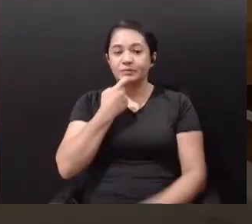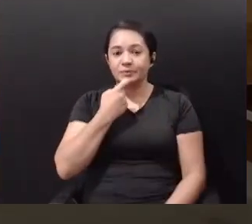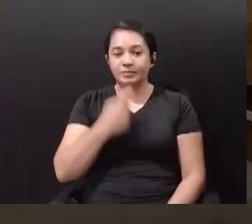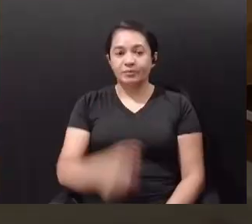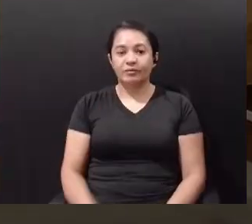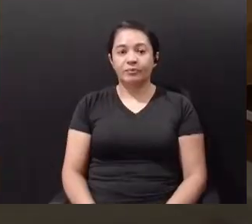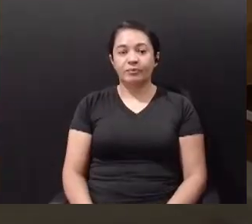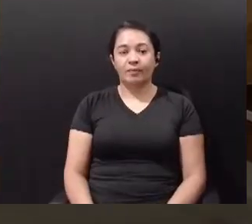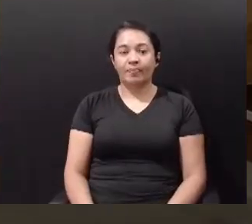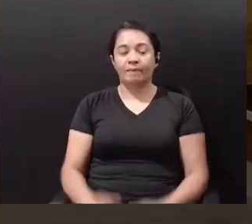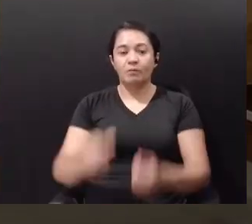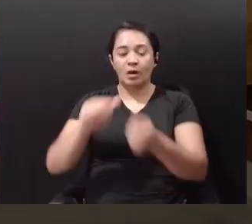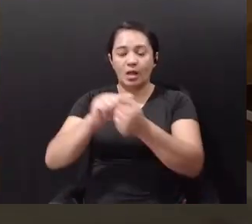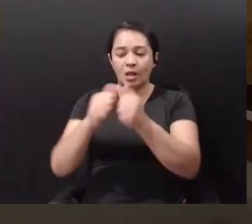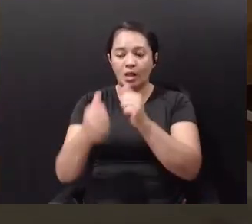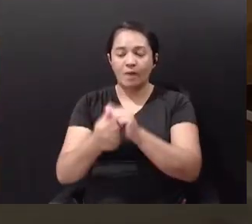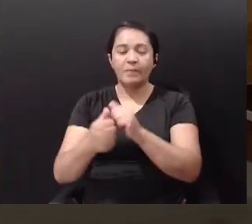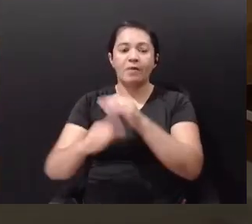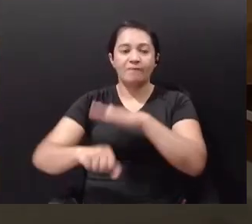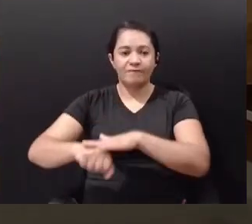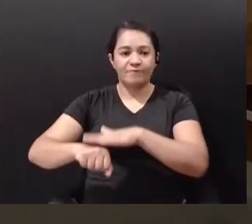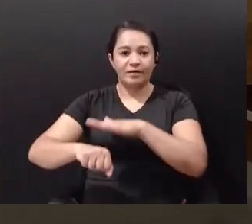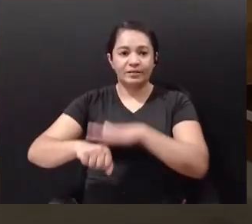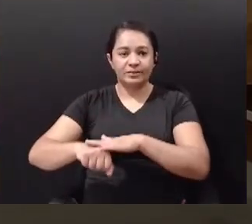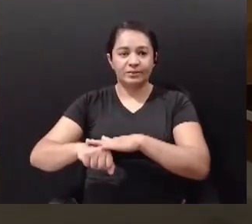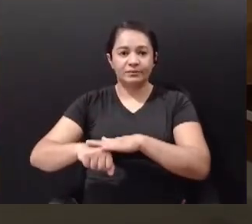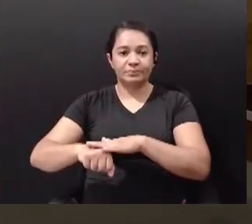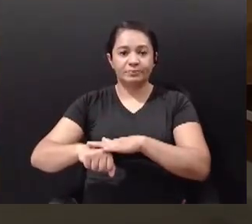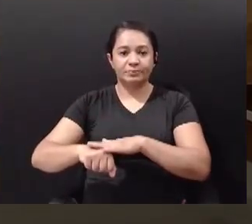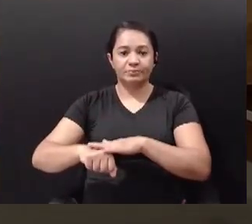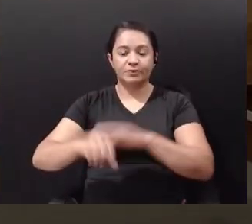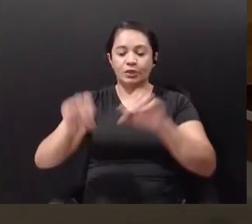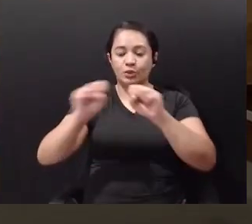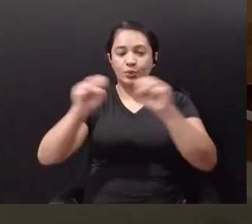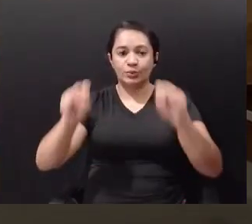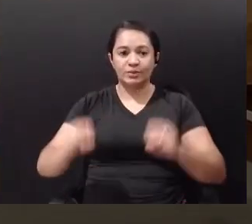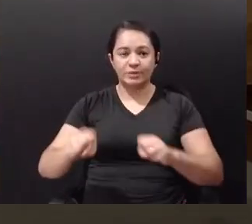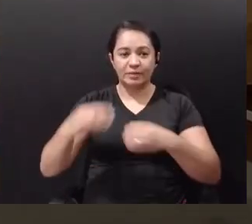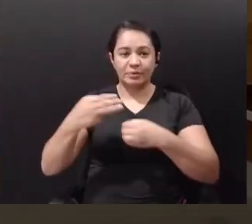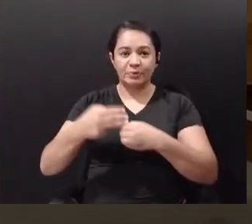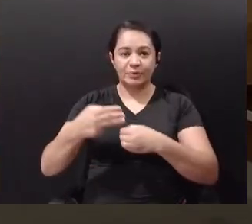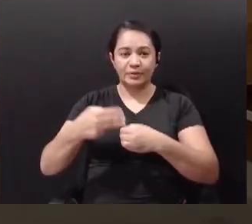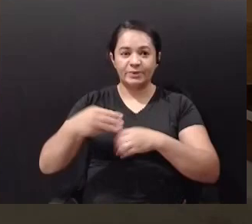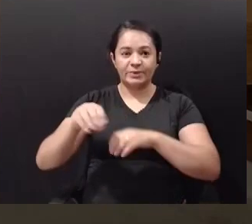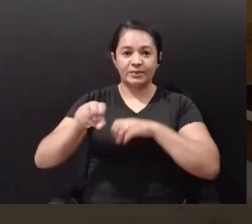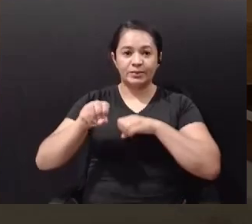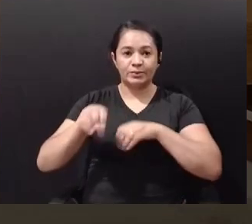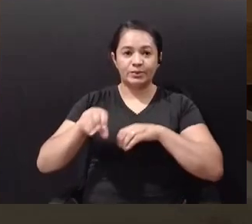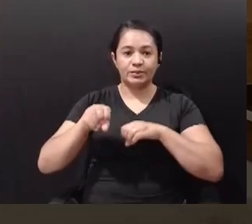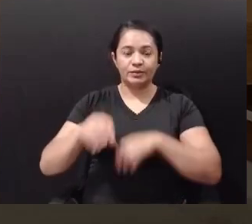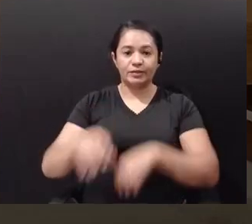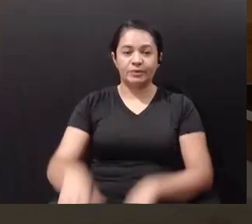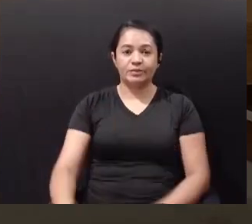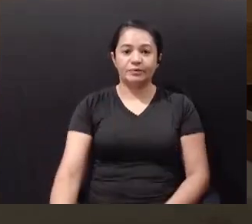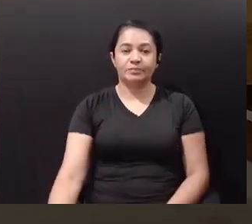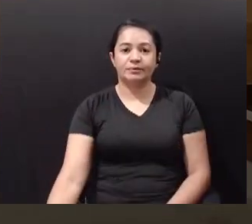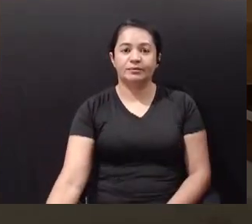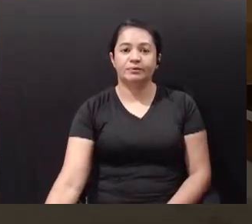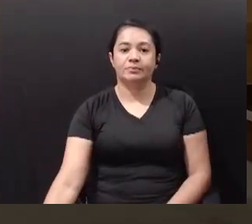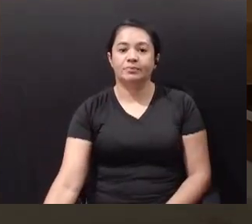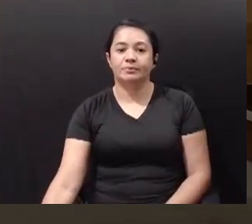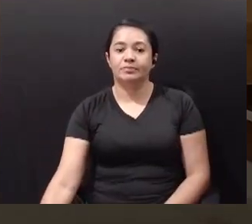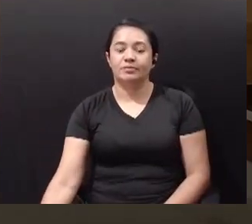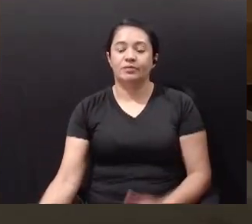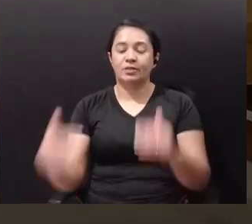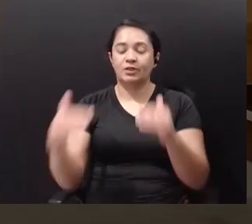adequação, né, do seu sistema municipal de educação, vamos dizer assim, em conformidade